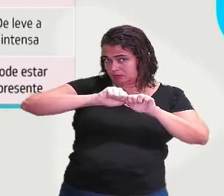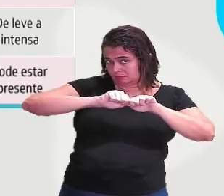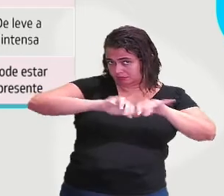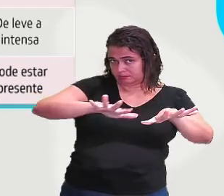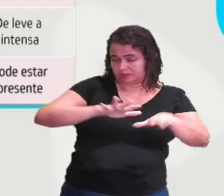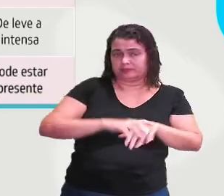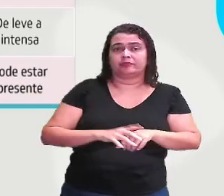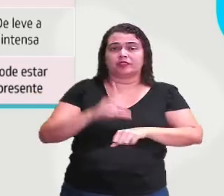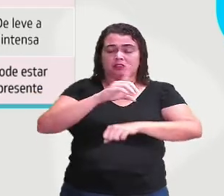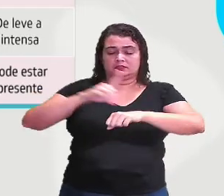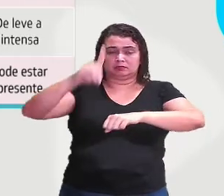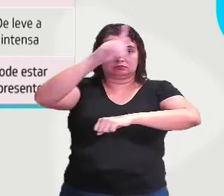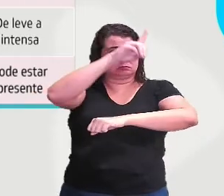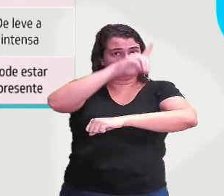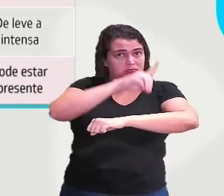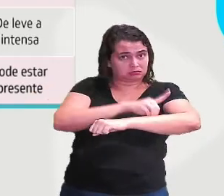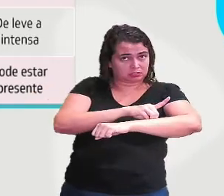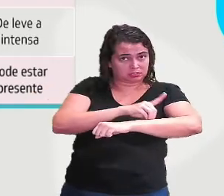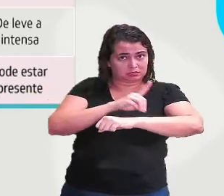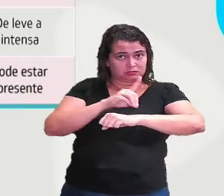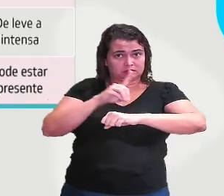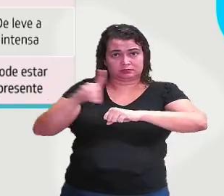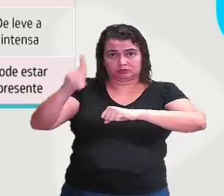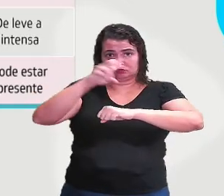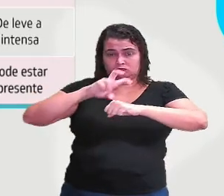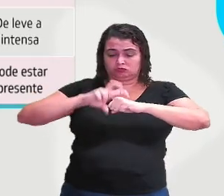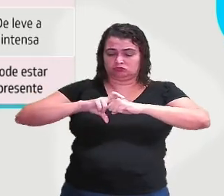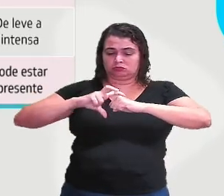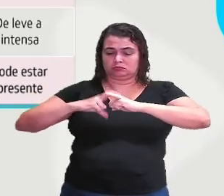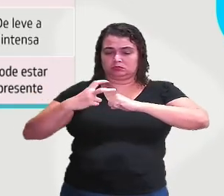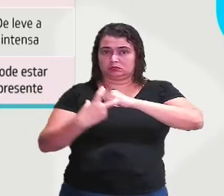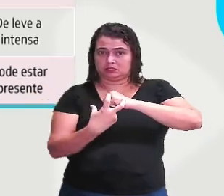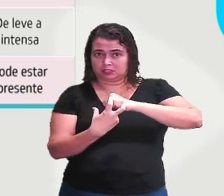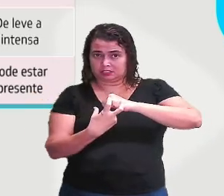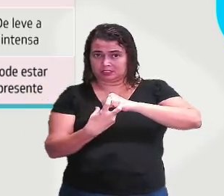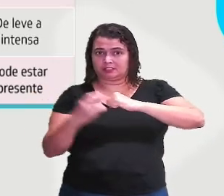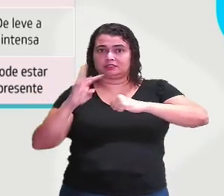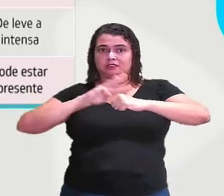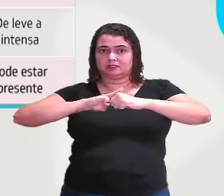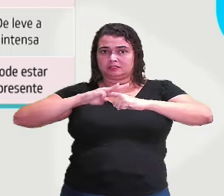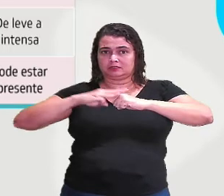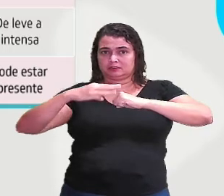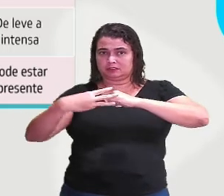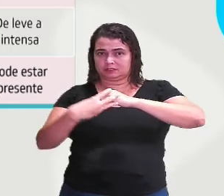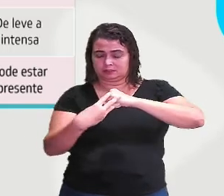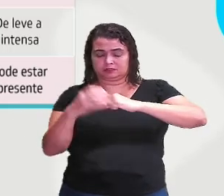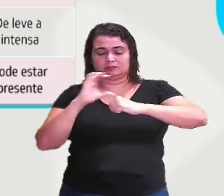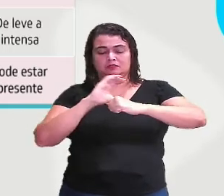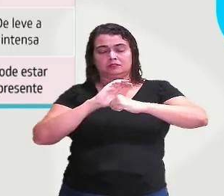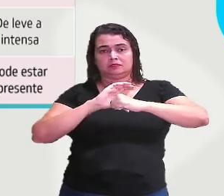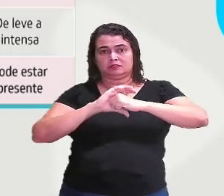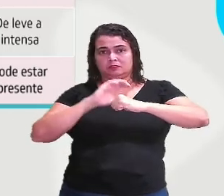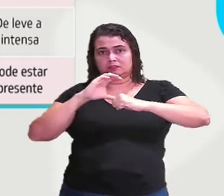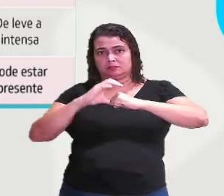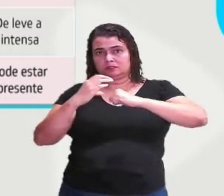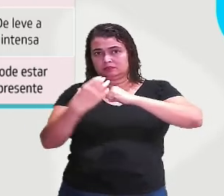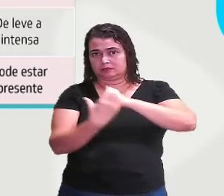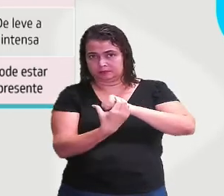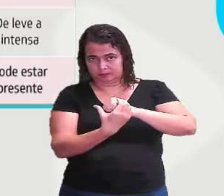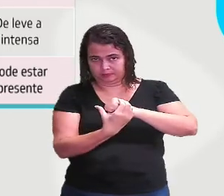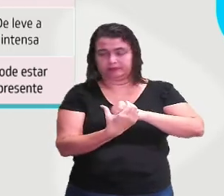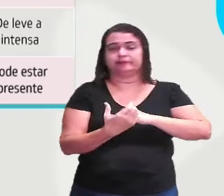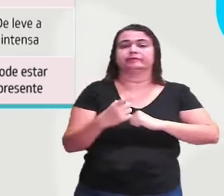E aí, chikungunya e zika. A dengue, ela faz parte de um grupo chamado de flavivírus, assim como a zika.